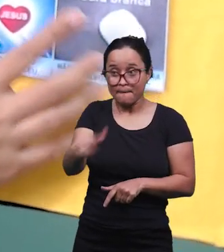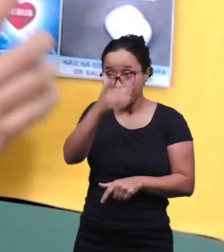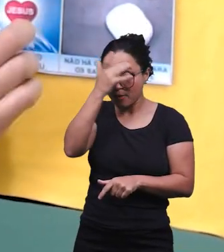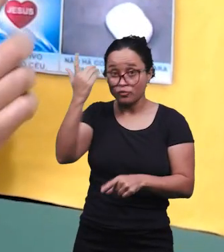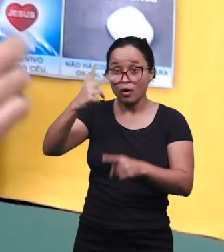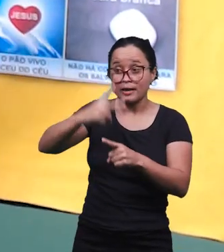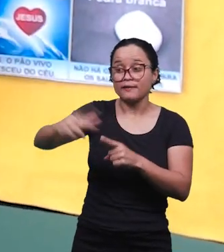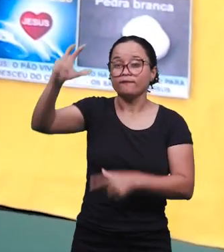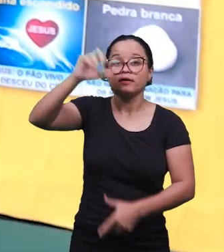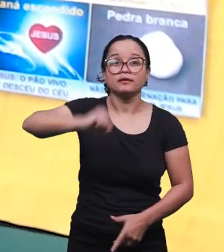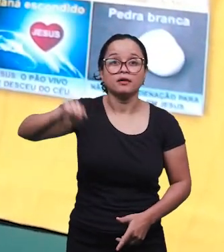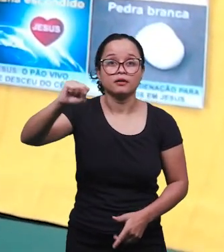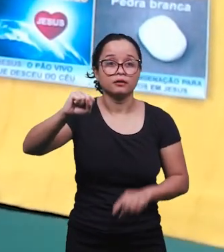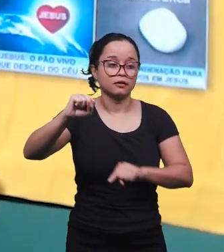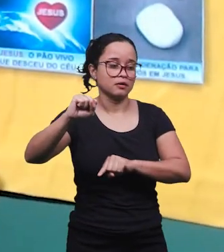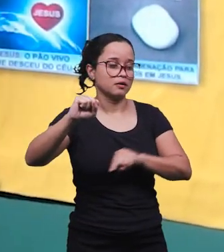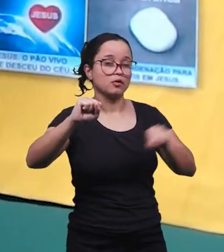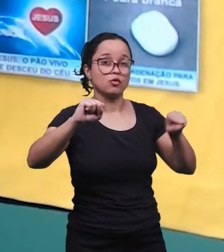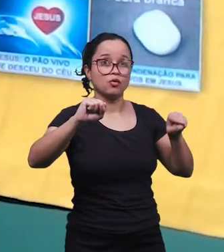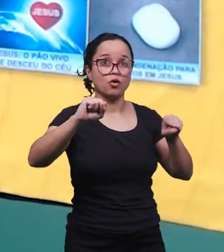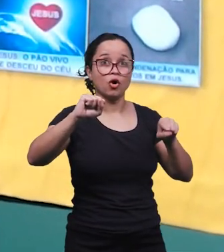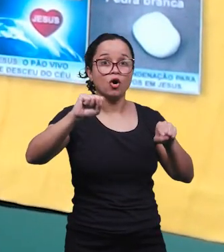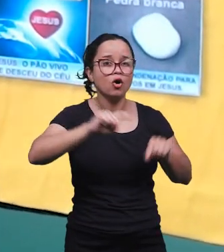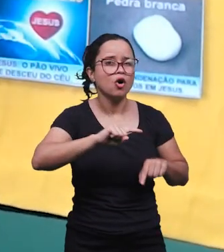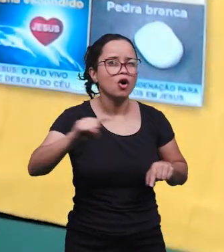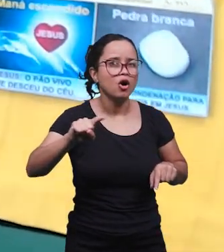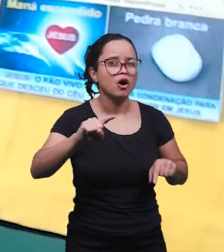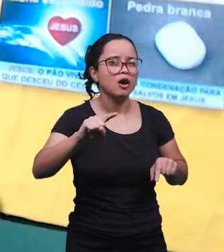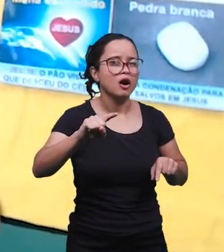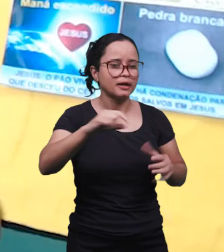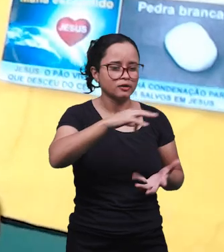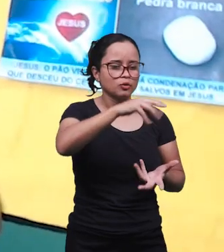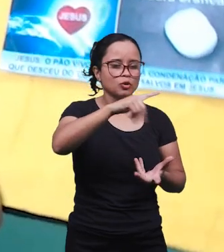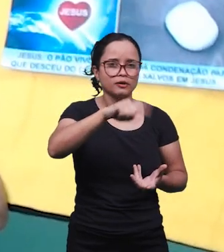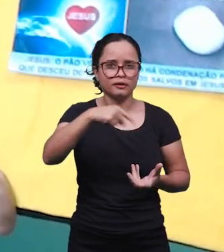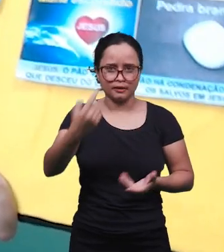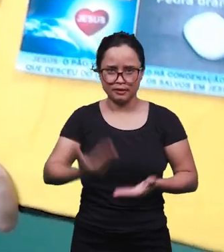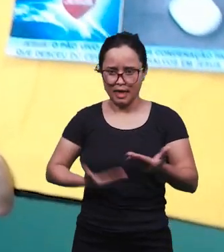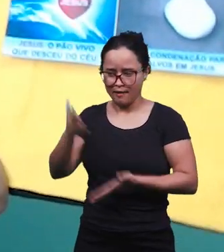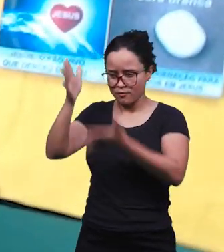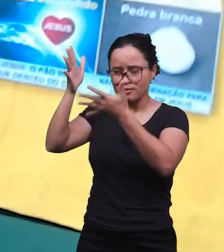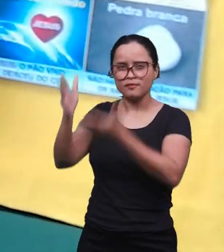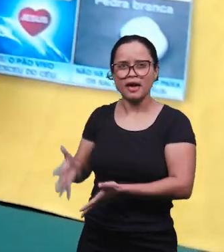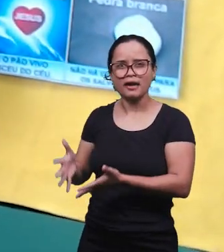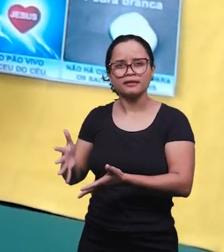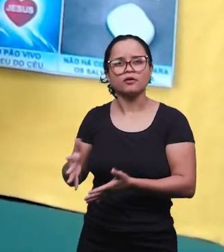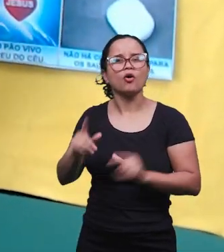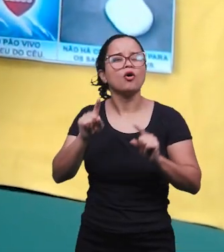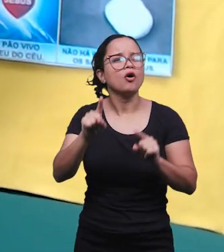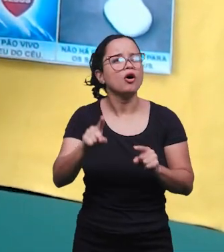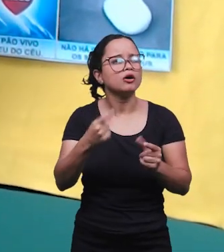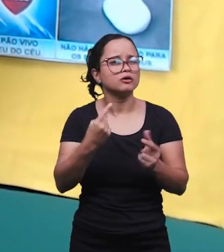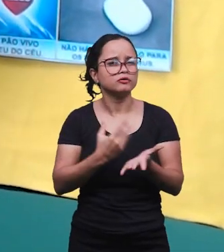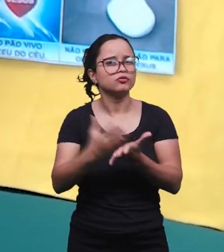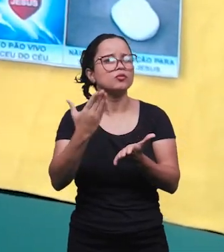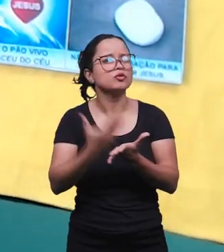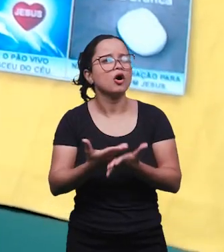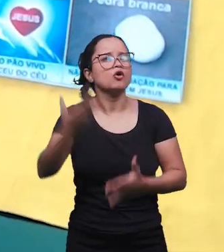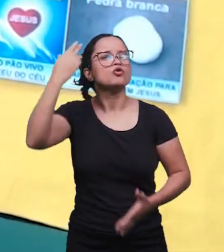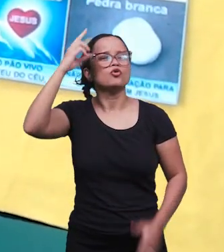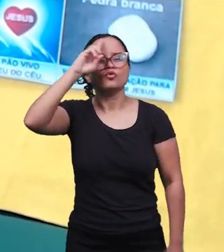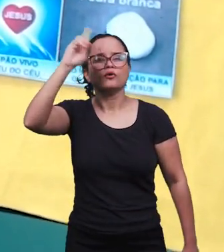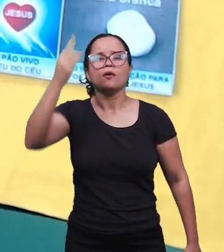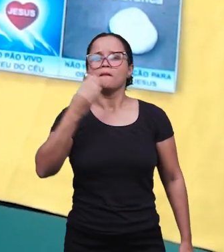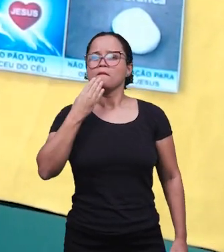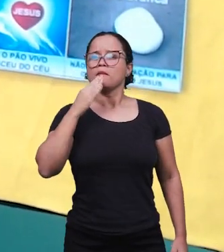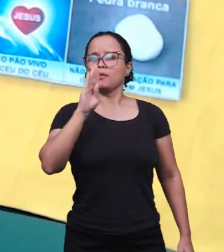vencer, olha só, o mundo sendo fiéis. É o versículo que nós lemos lá no começo da aula. O Senhor fez